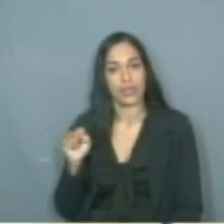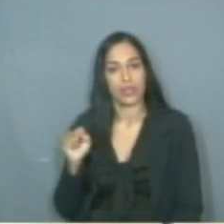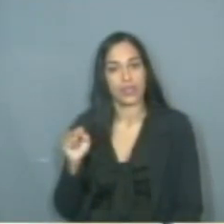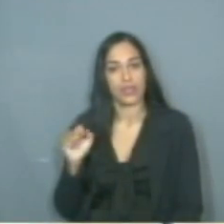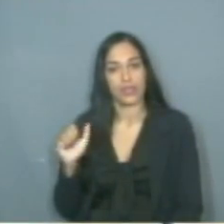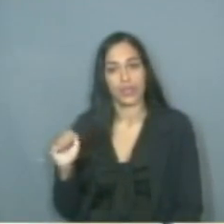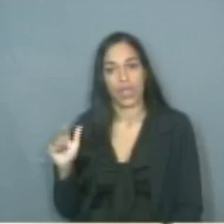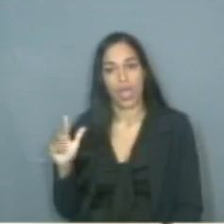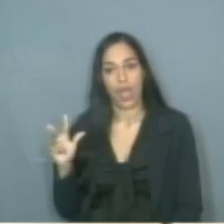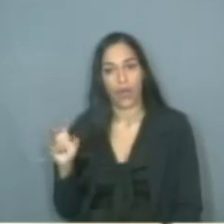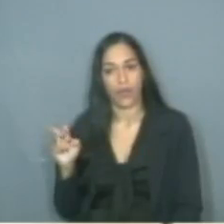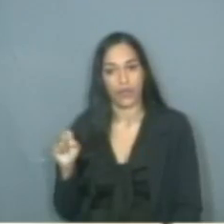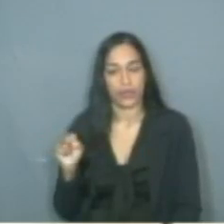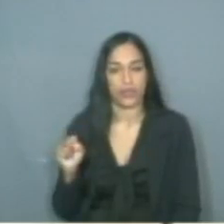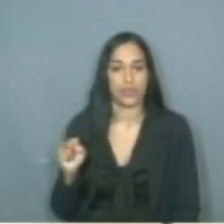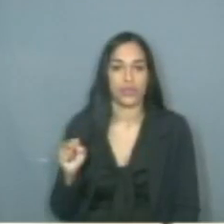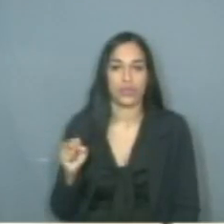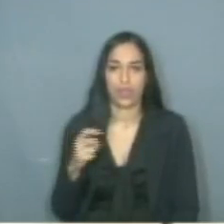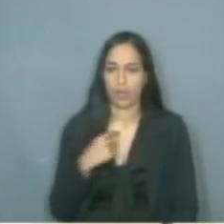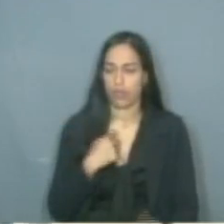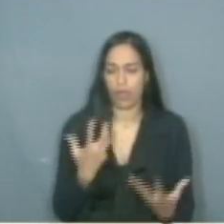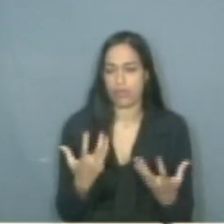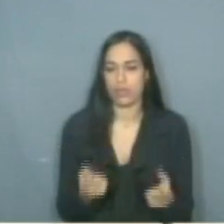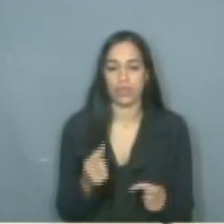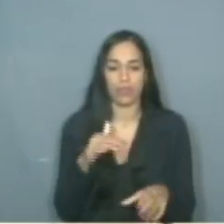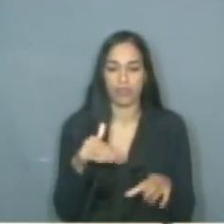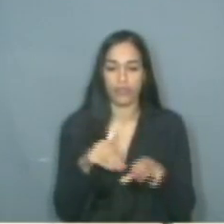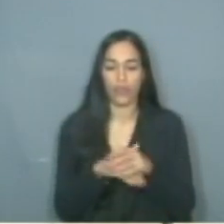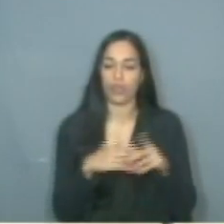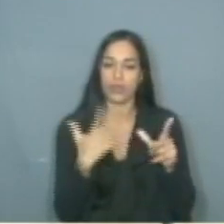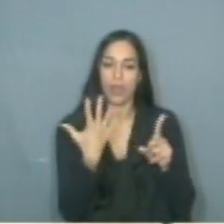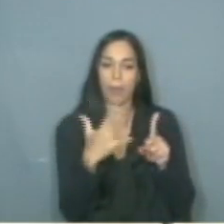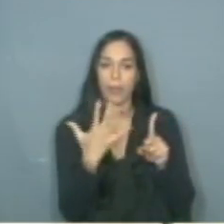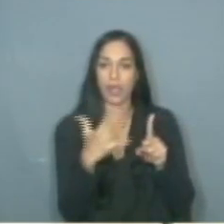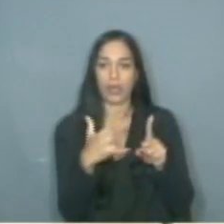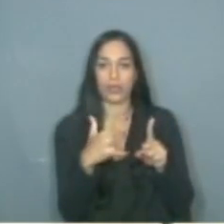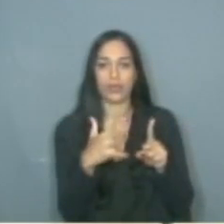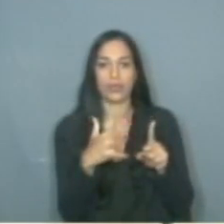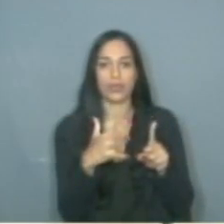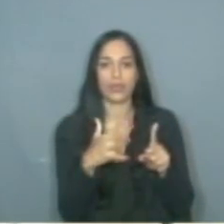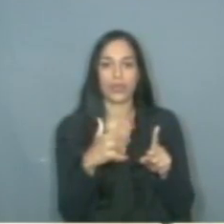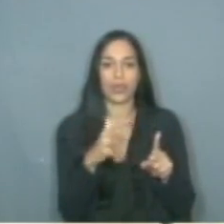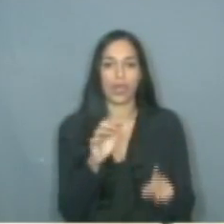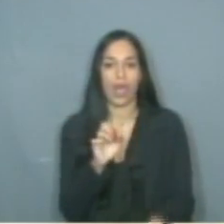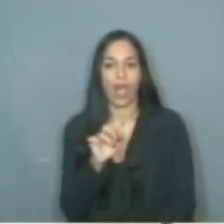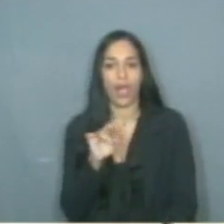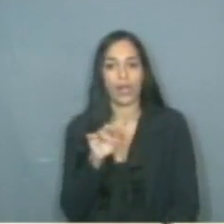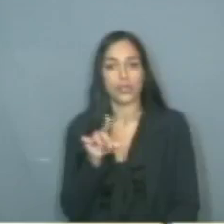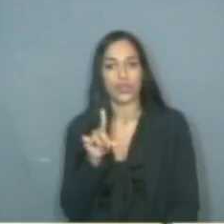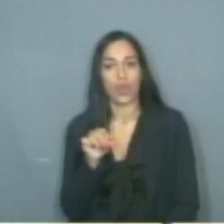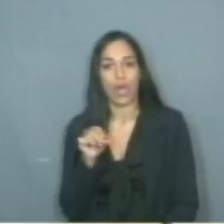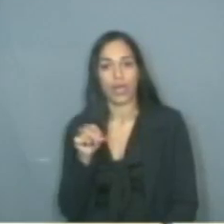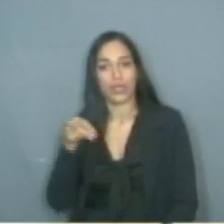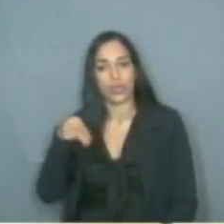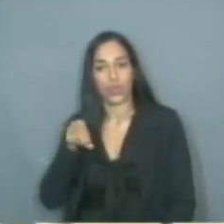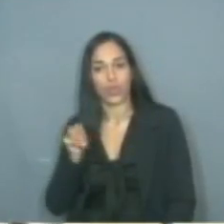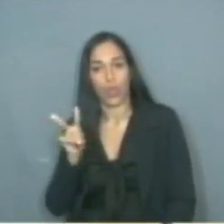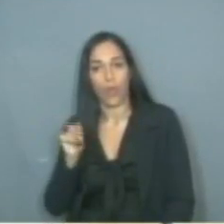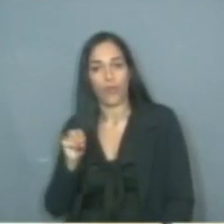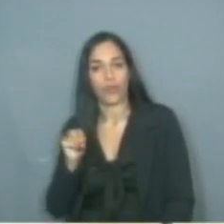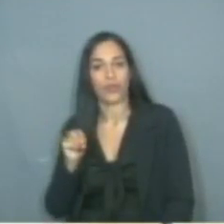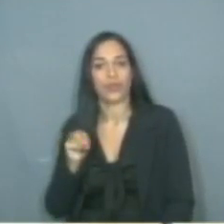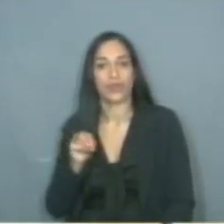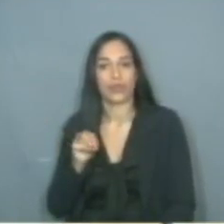Damares Alves. Para mim é inadmissível aprovar um voto de aplausos para Eduardo Girão do Novo, para